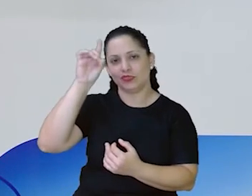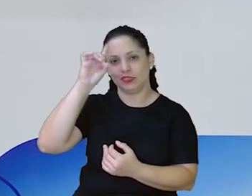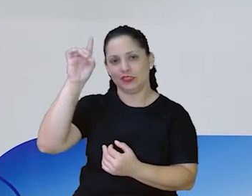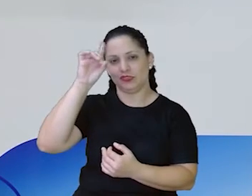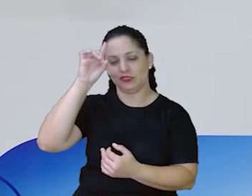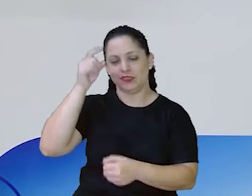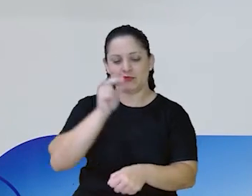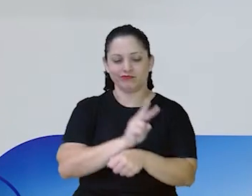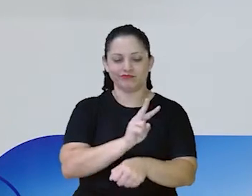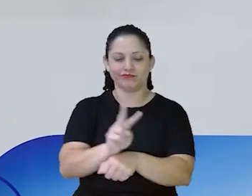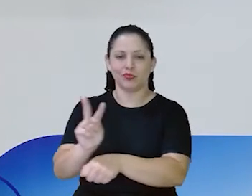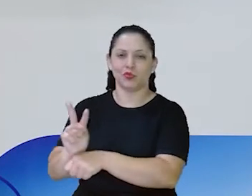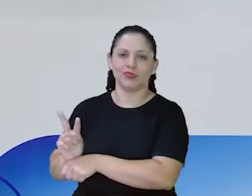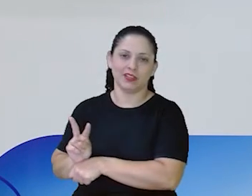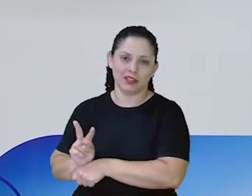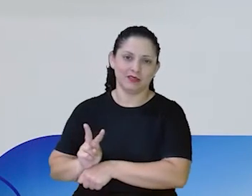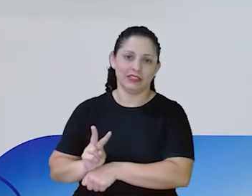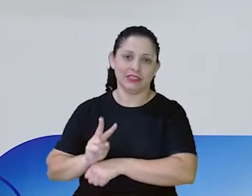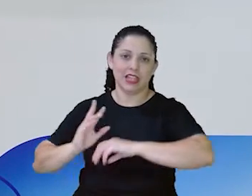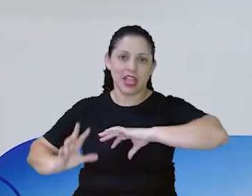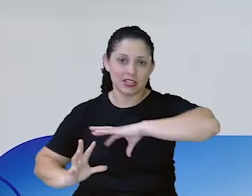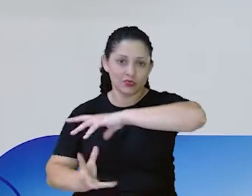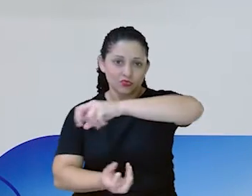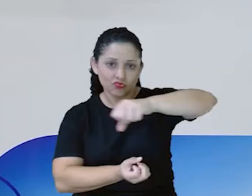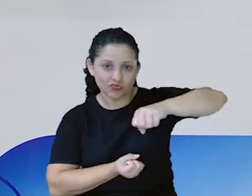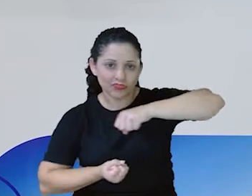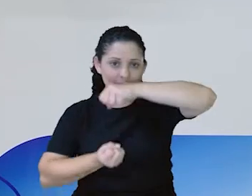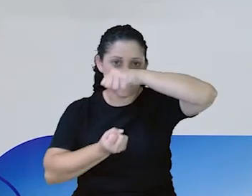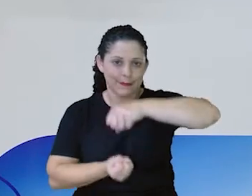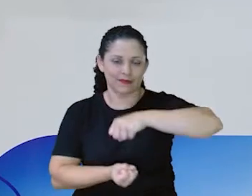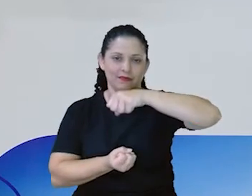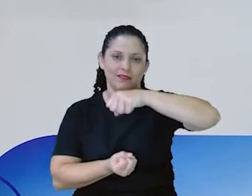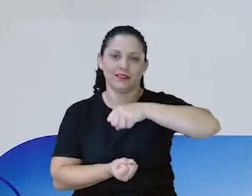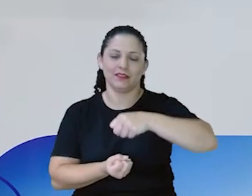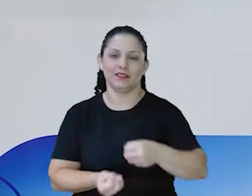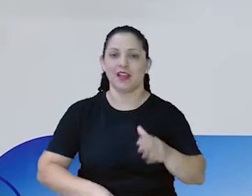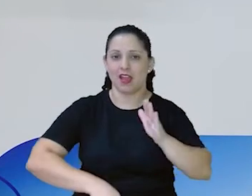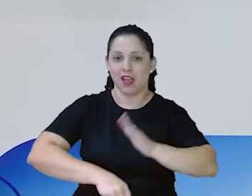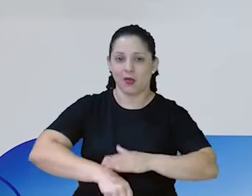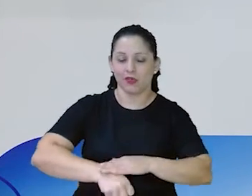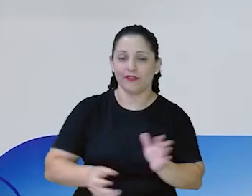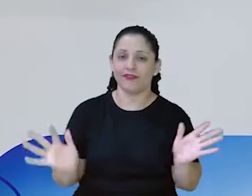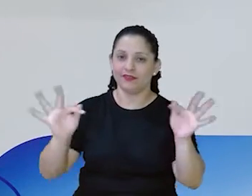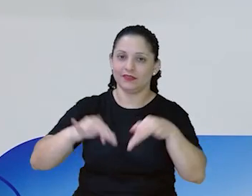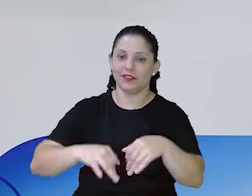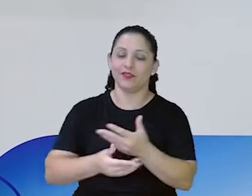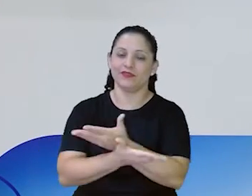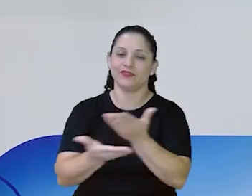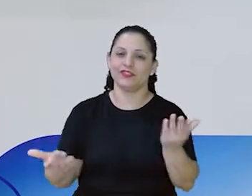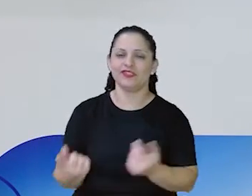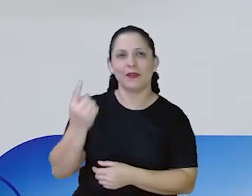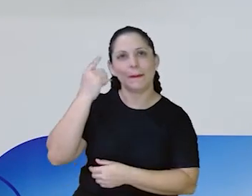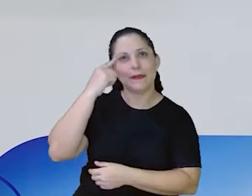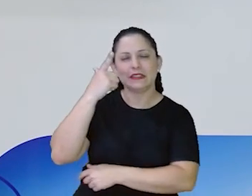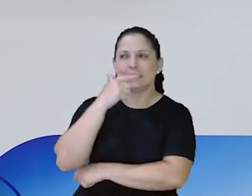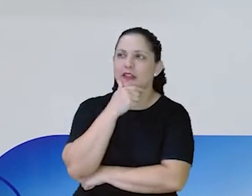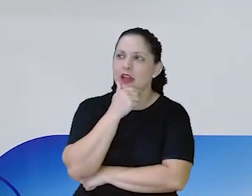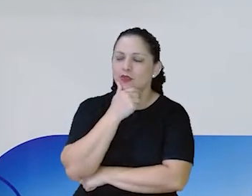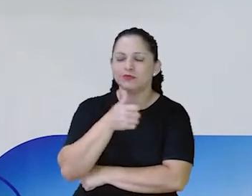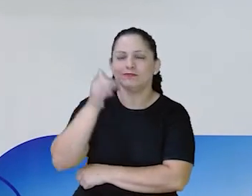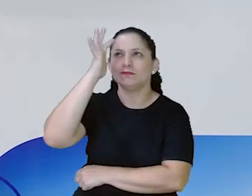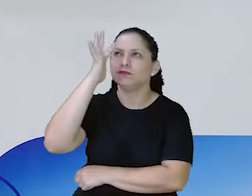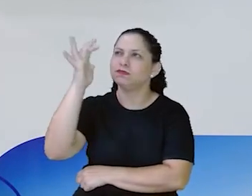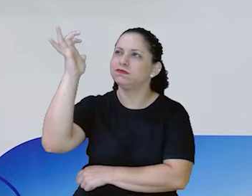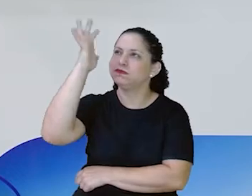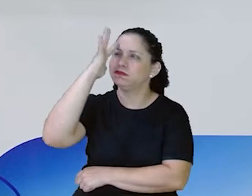preservar e são atitudes de sustentabilidade. Mas nós estamos chegando ao final da nossa aula, espero que vocês tenham pensado, refletido,